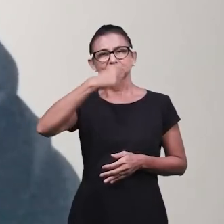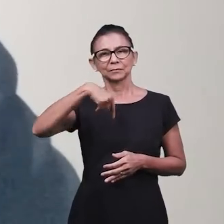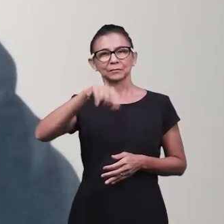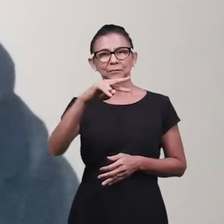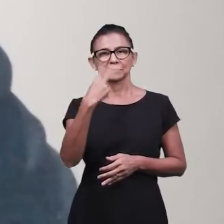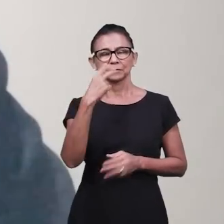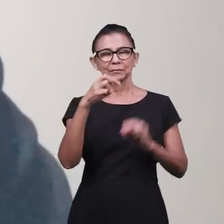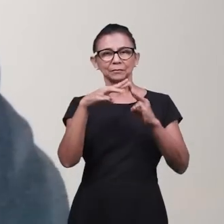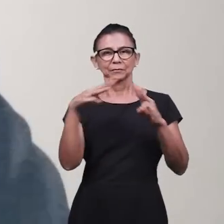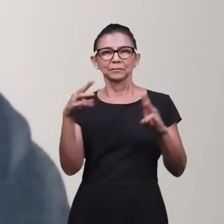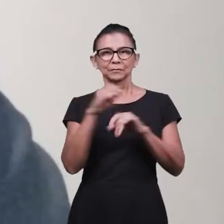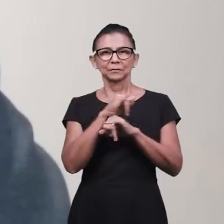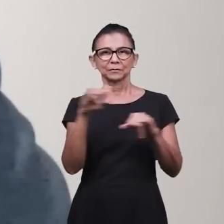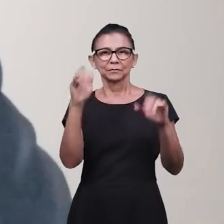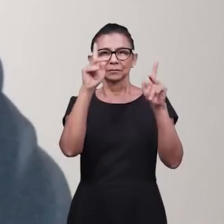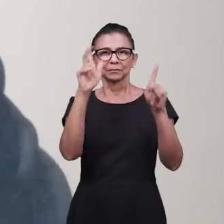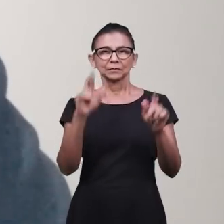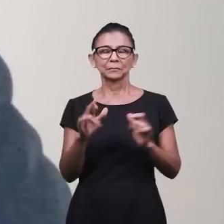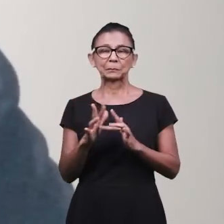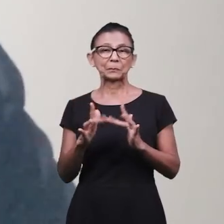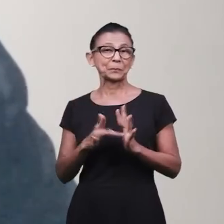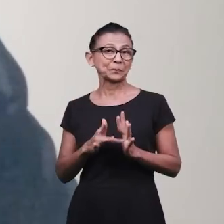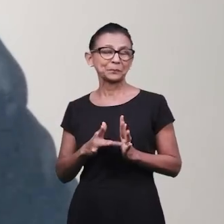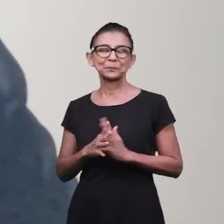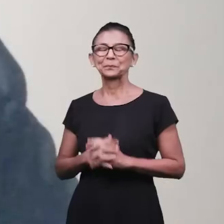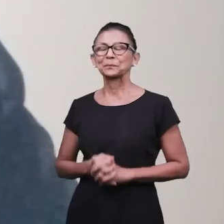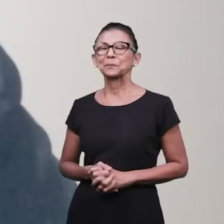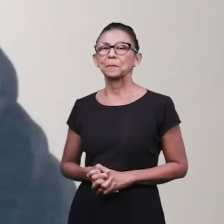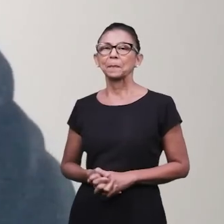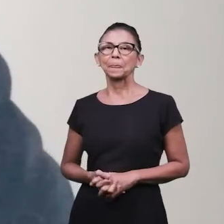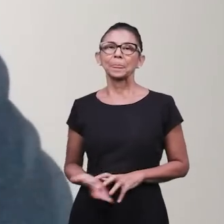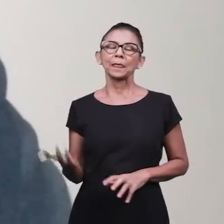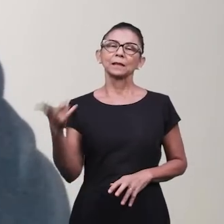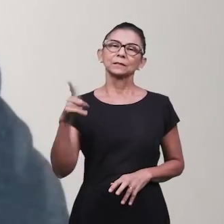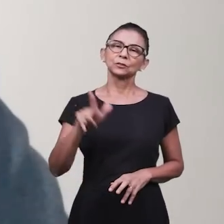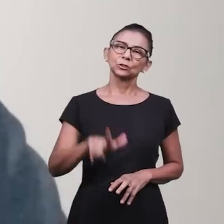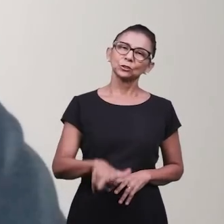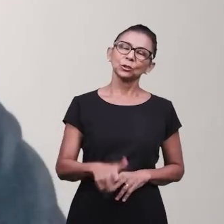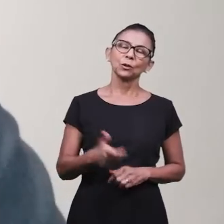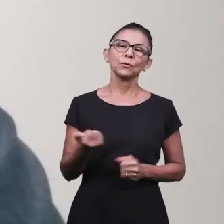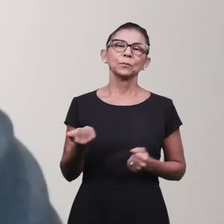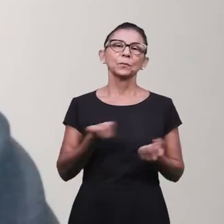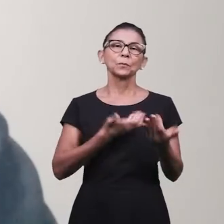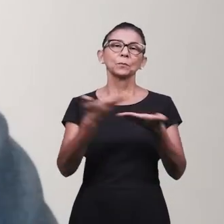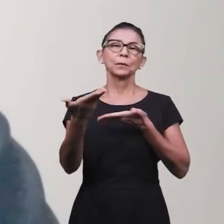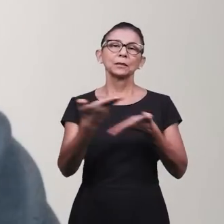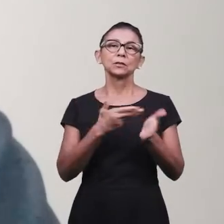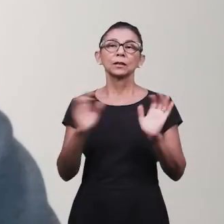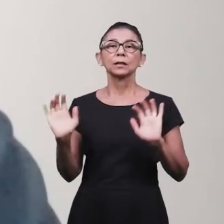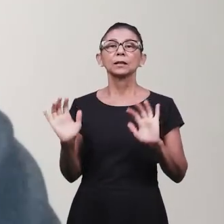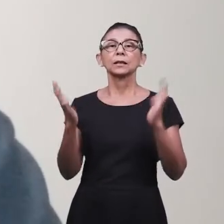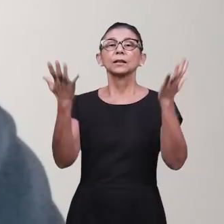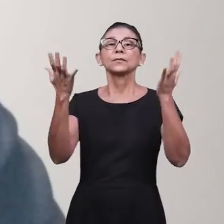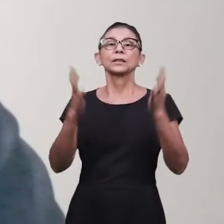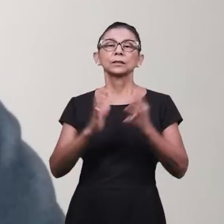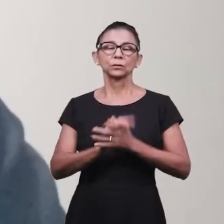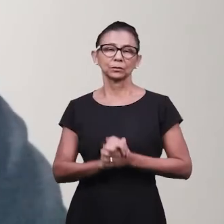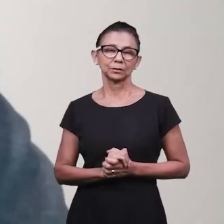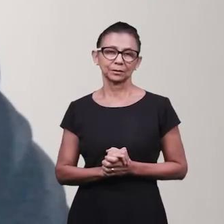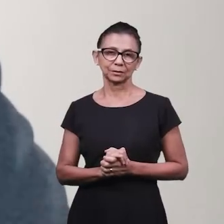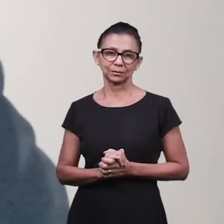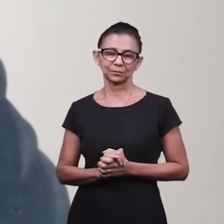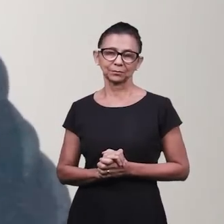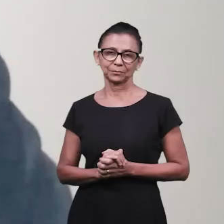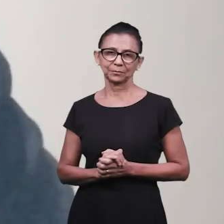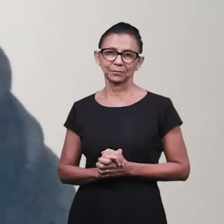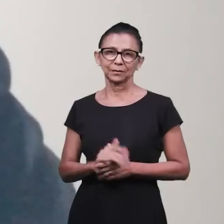com a paz do Senhor Jesus. Estamos aqui em mais uma semana para compartilhar os eventos da região sul fluminense 2 no estado